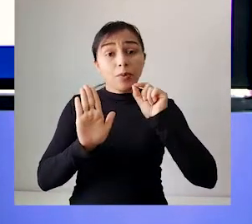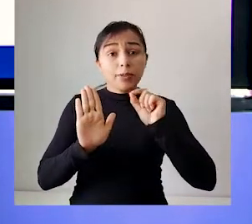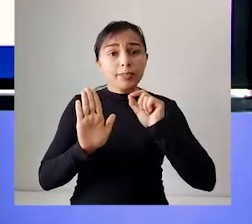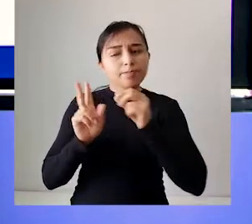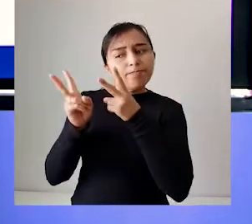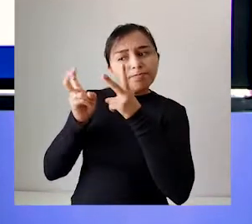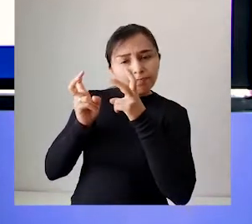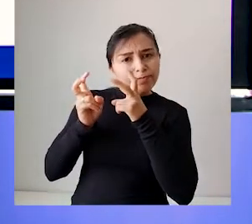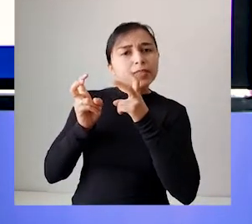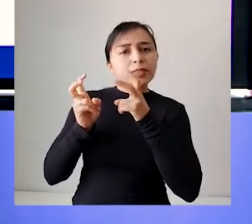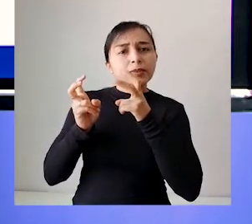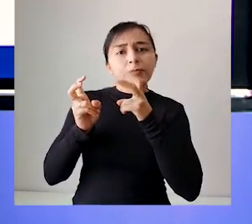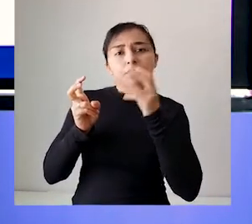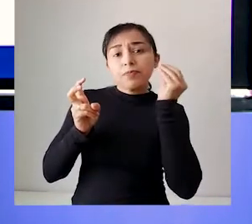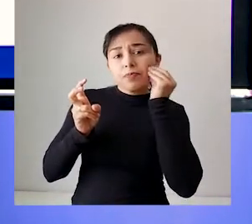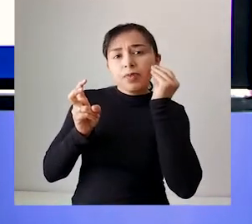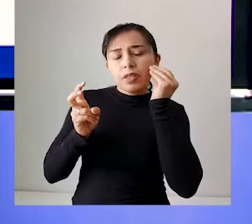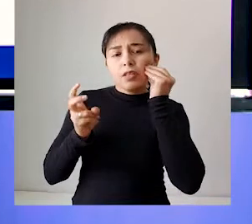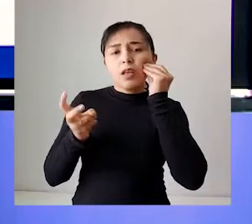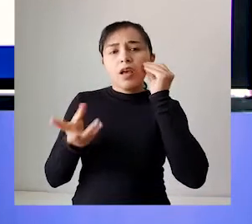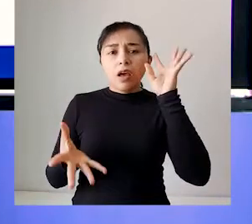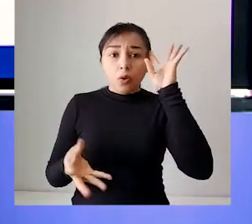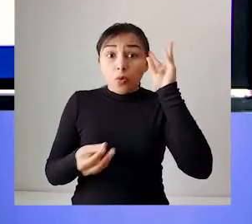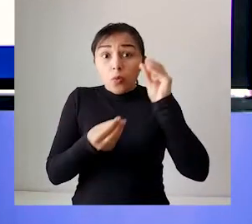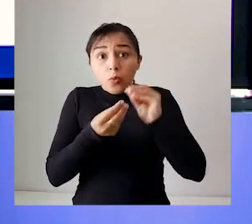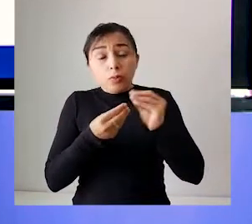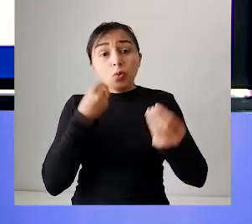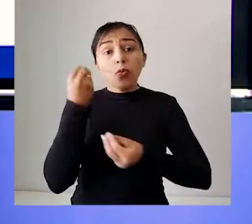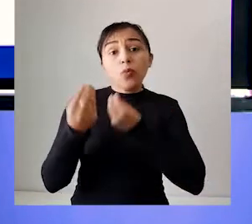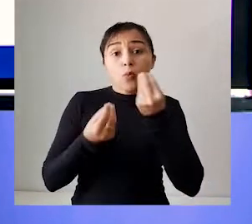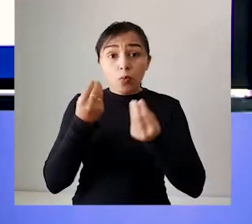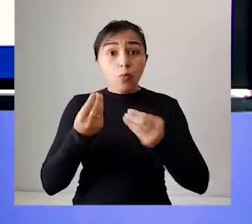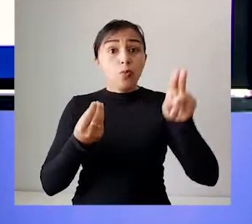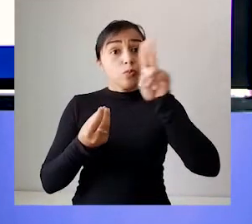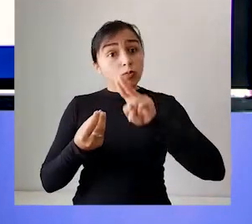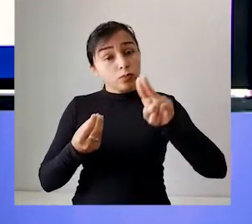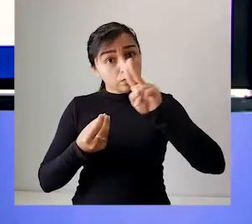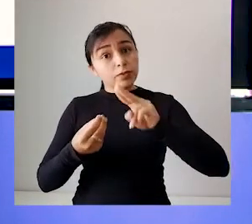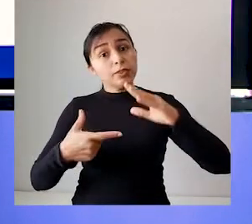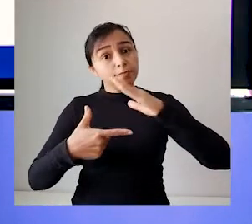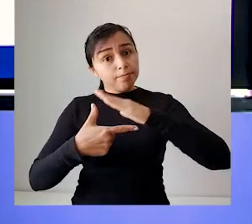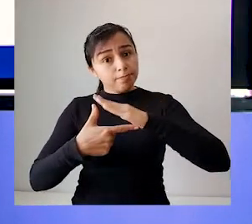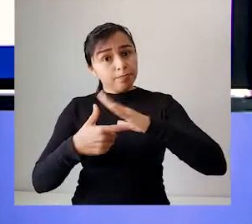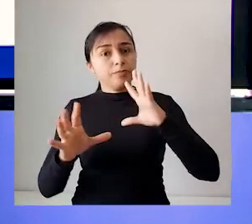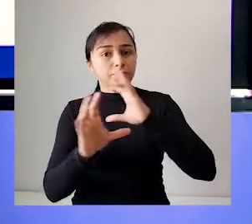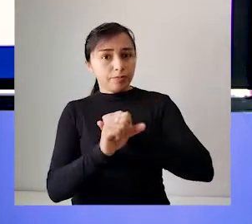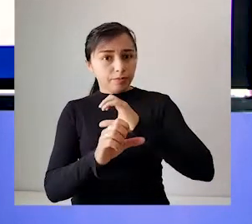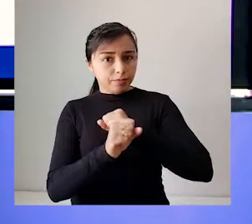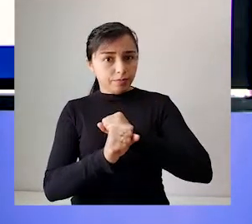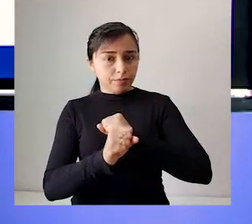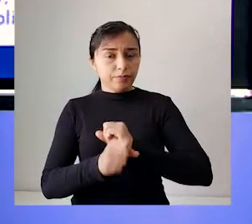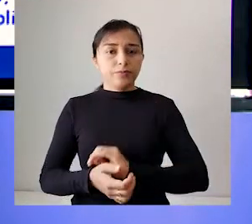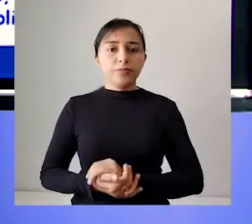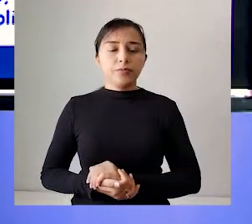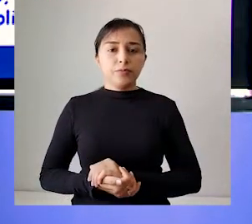aqui desses problemas como que a gente pode entender e como que a gente pode aplicar esse teorema.